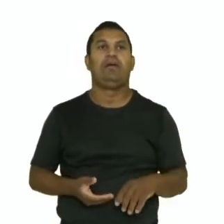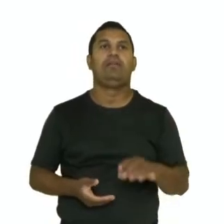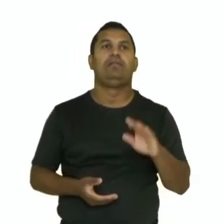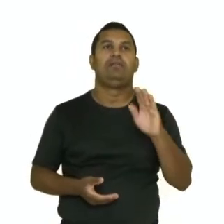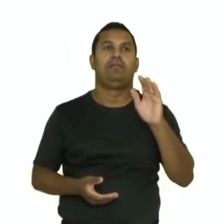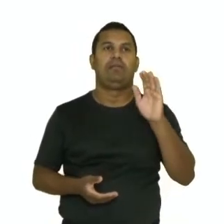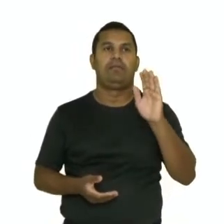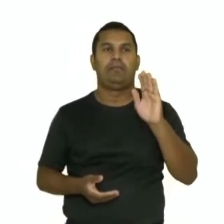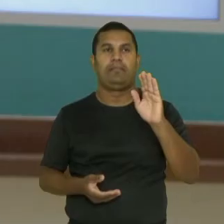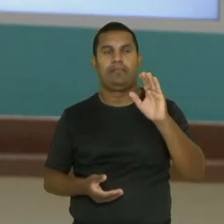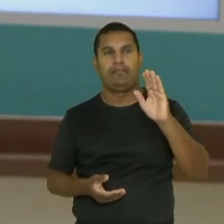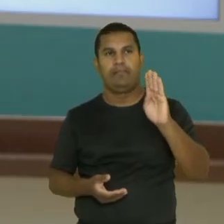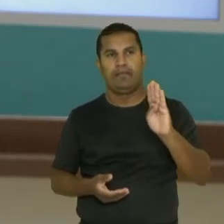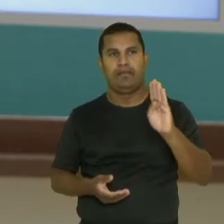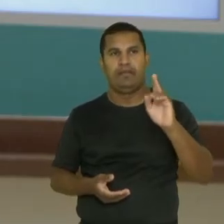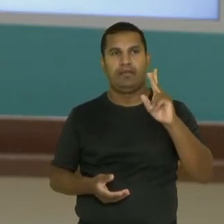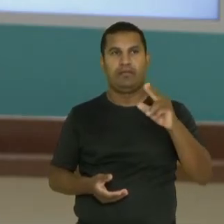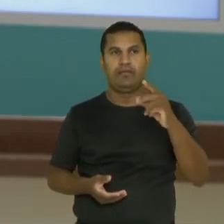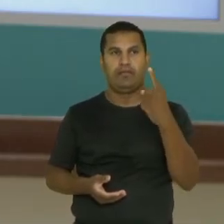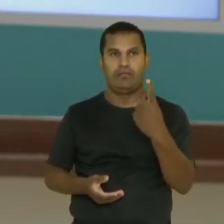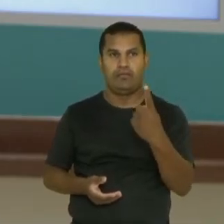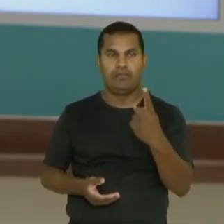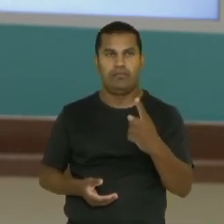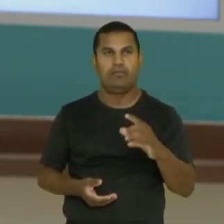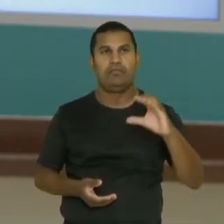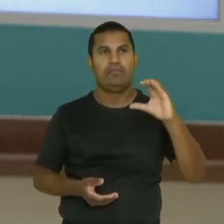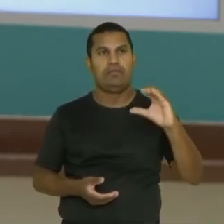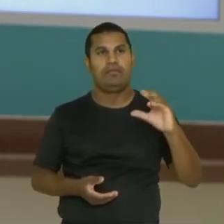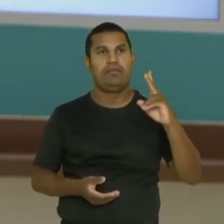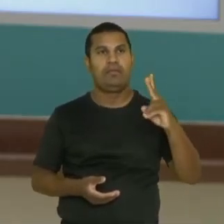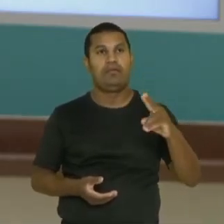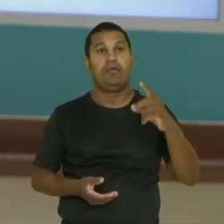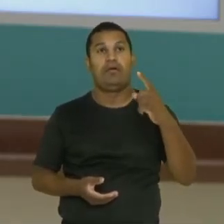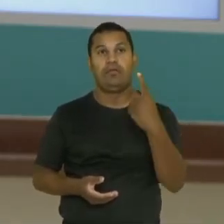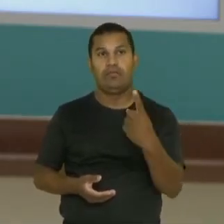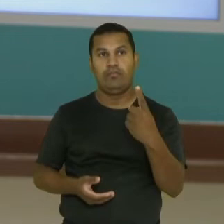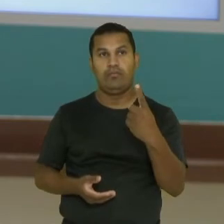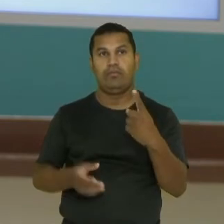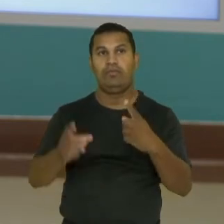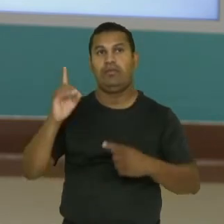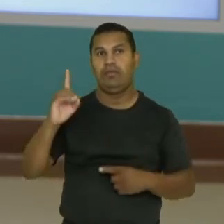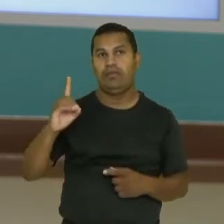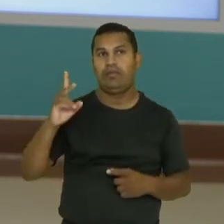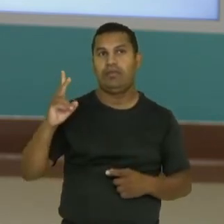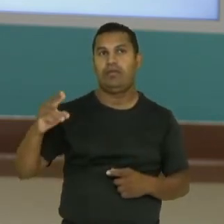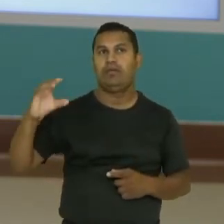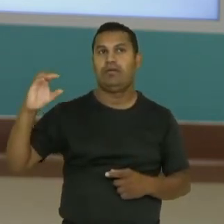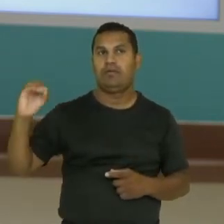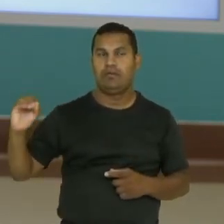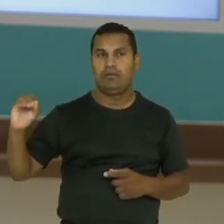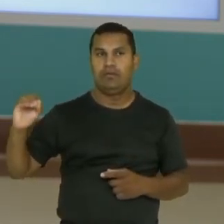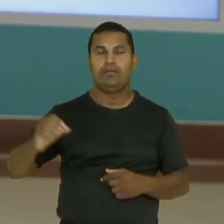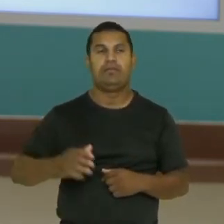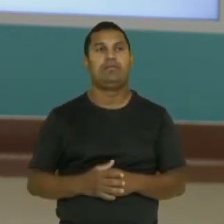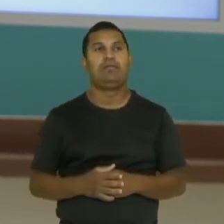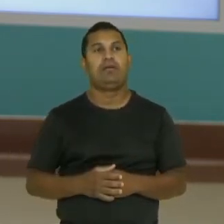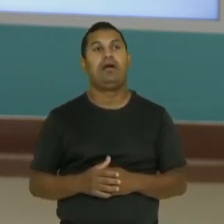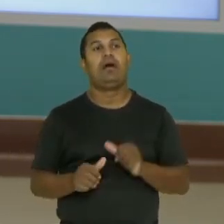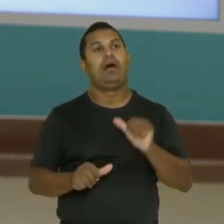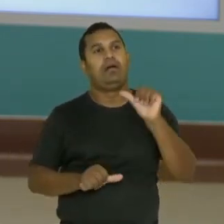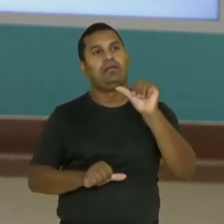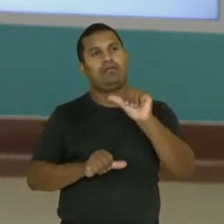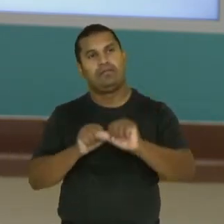0. Então, observe que é um deslocamento vertical. Então, aí sim, há esse deslocamento do